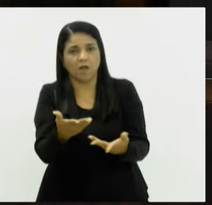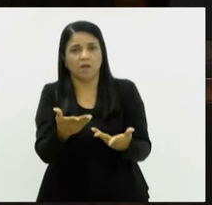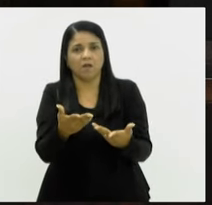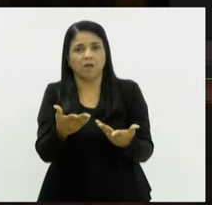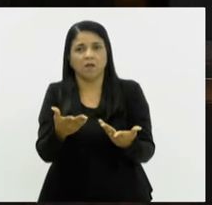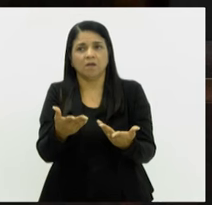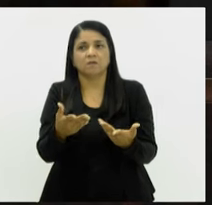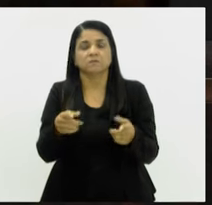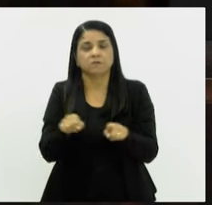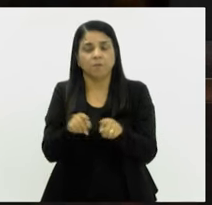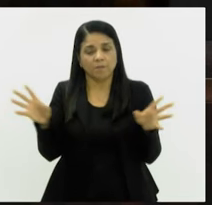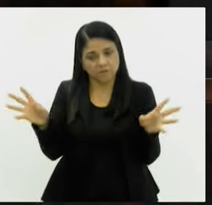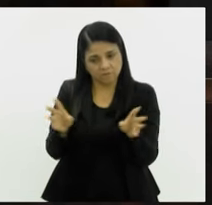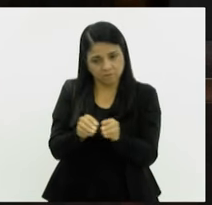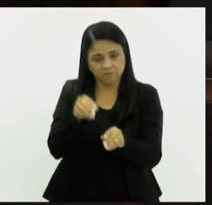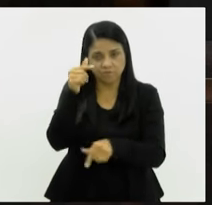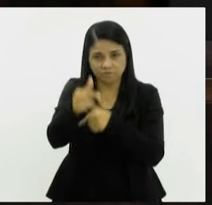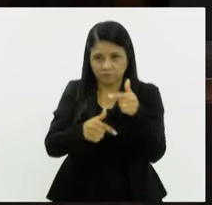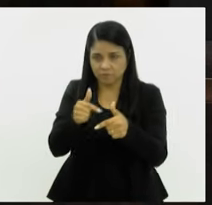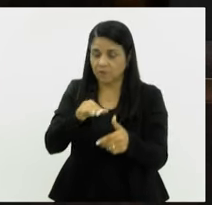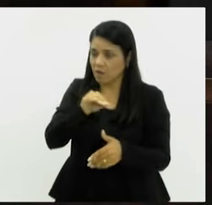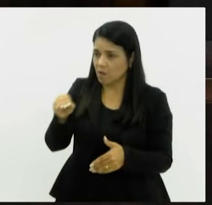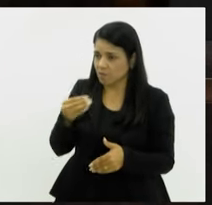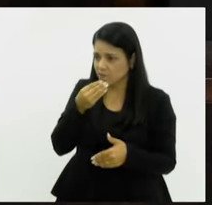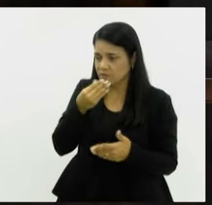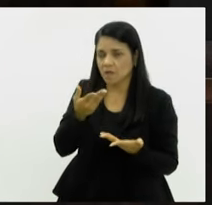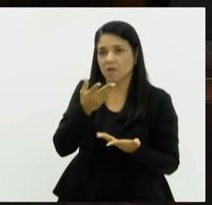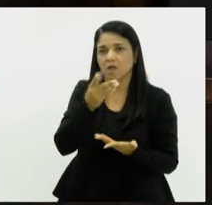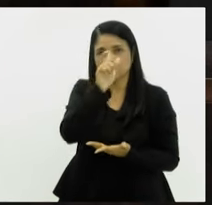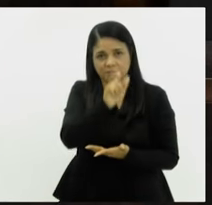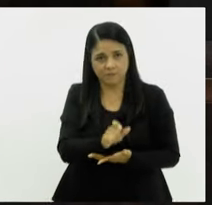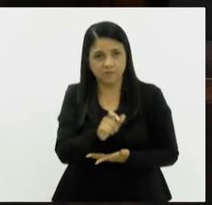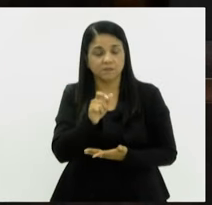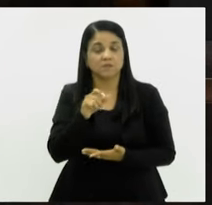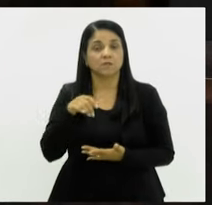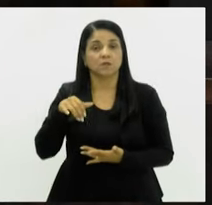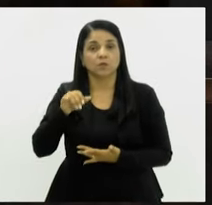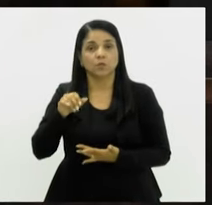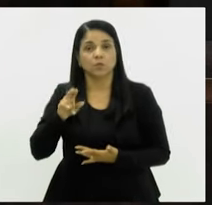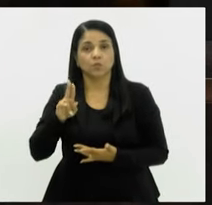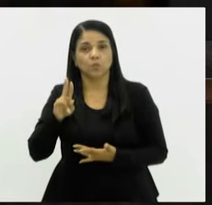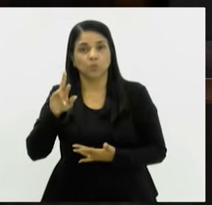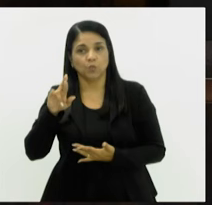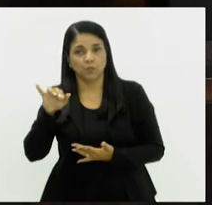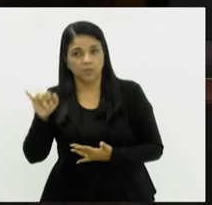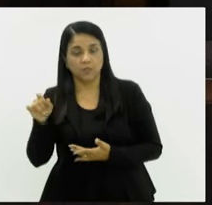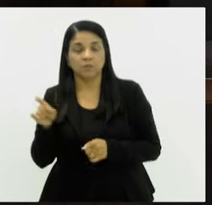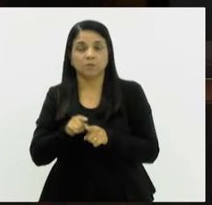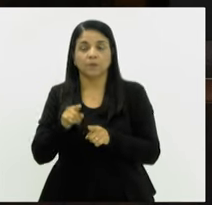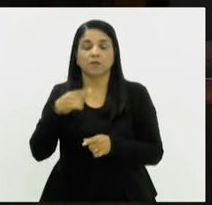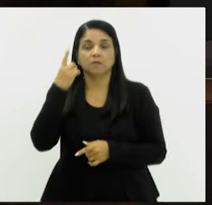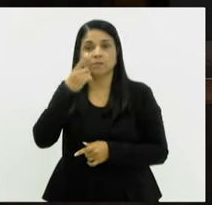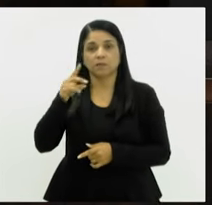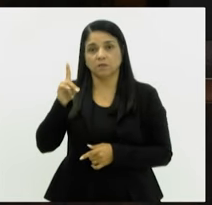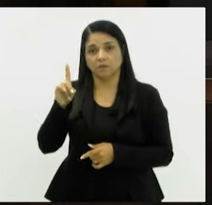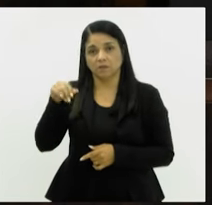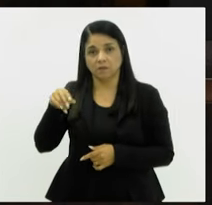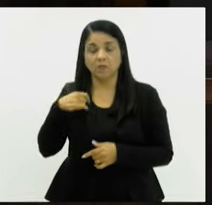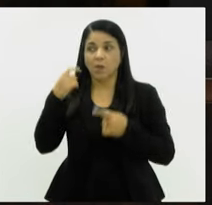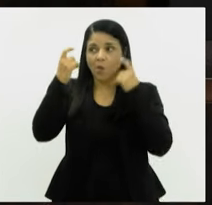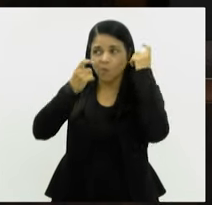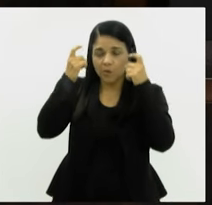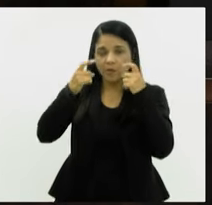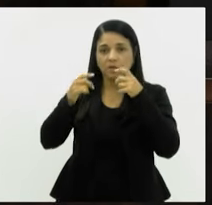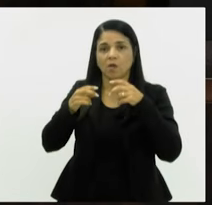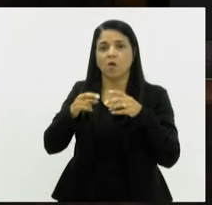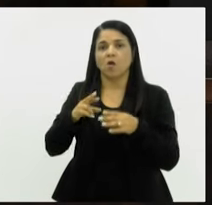hoje, aproveitar a presença dos deputados Yuri e da deputada Dani, estou muito preocupada com a situação na rodoviária